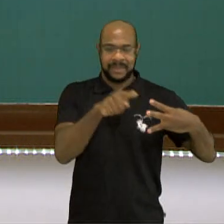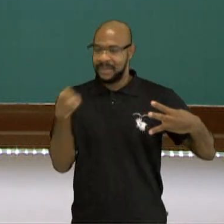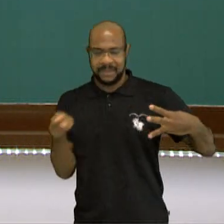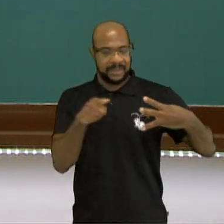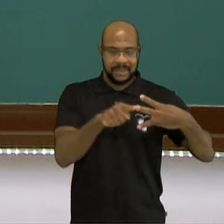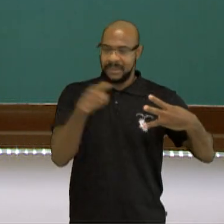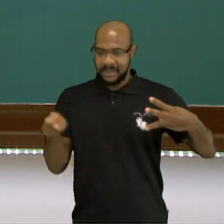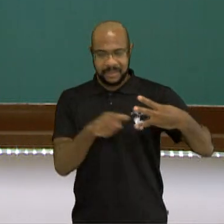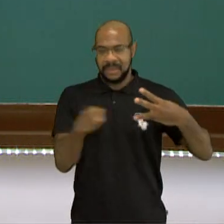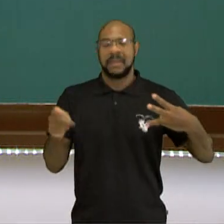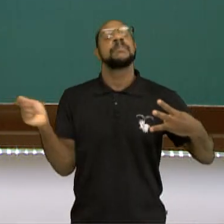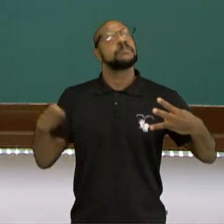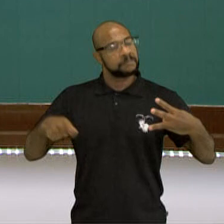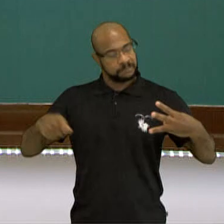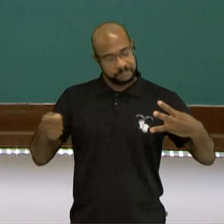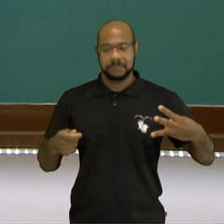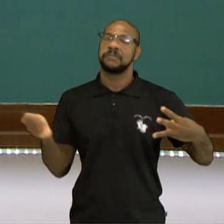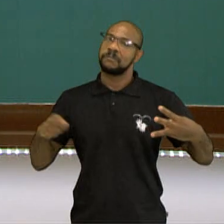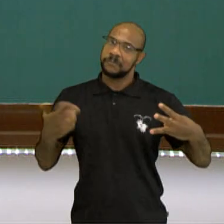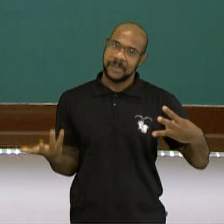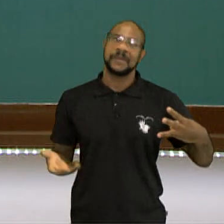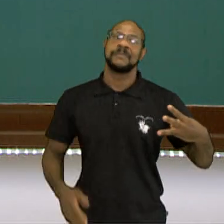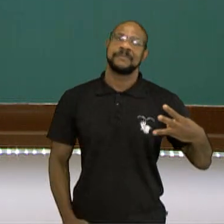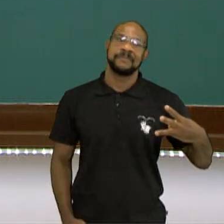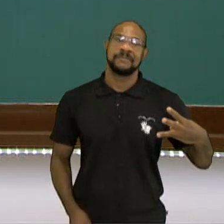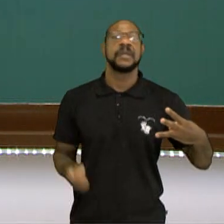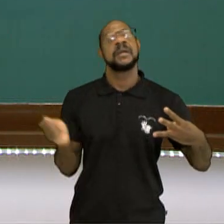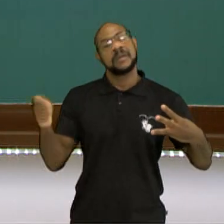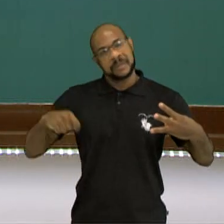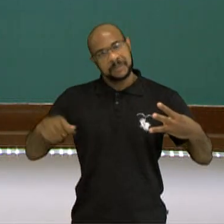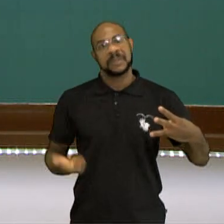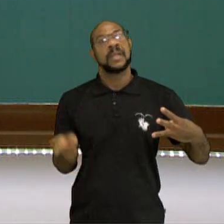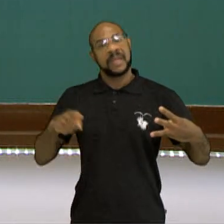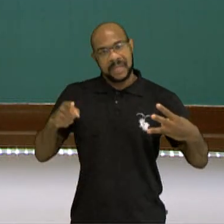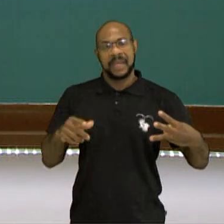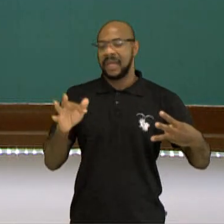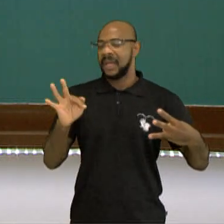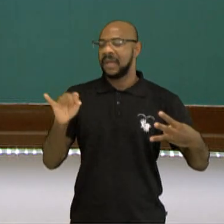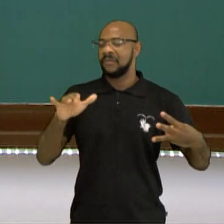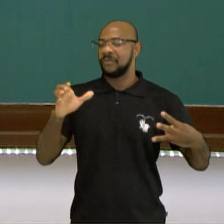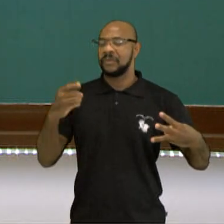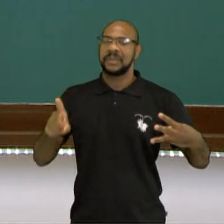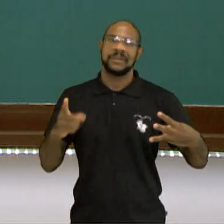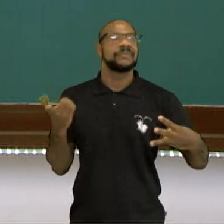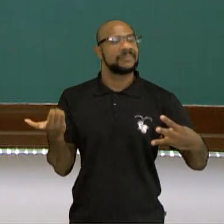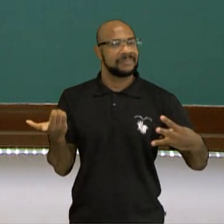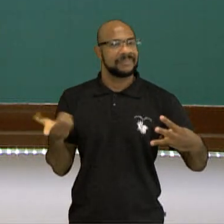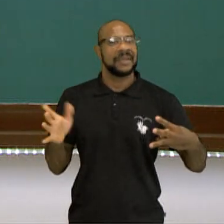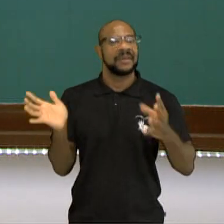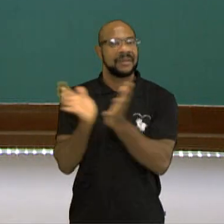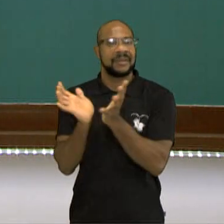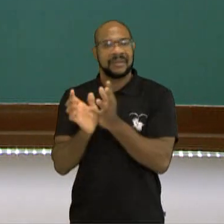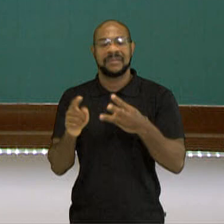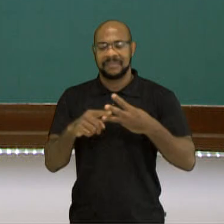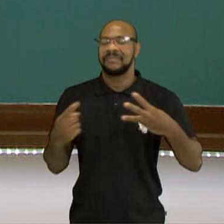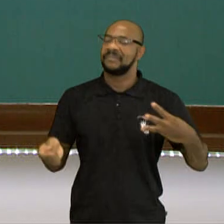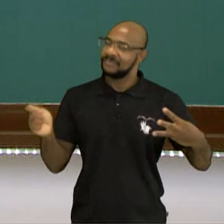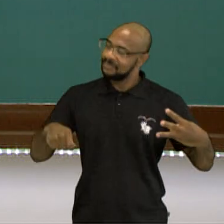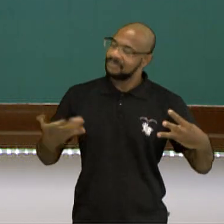né, filho único, da terceira mãe. Então, é uma função, pois temos cada elemento do conjunto